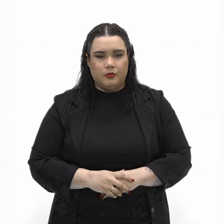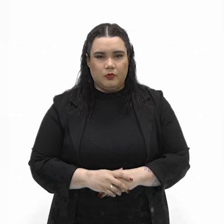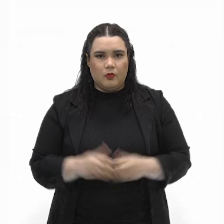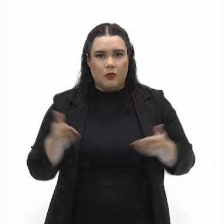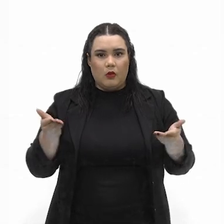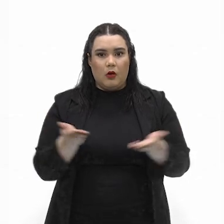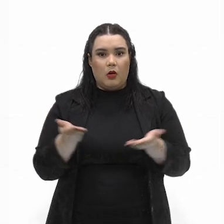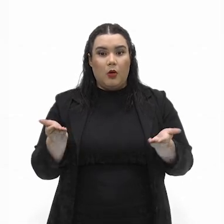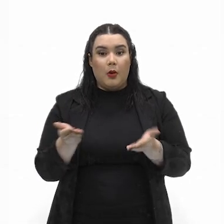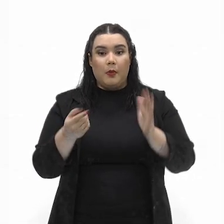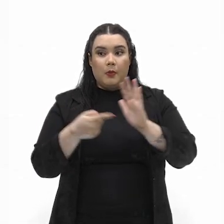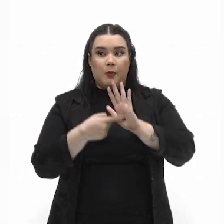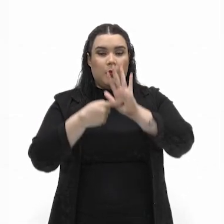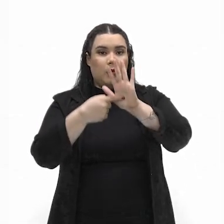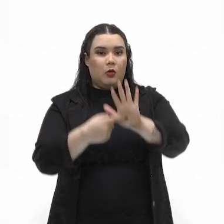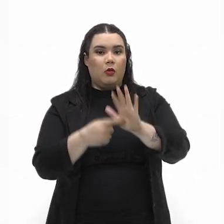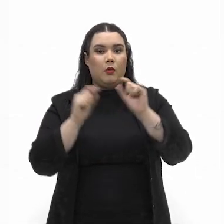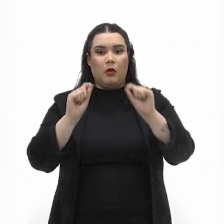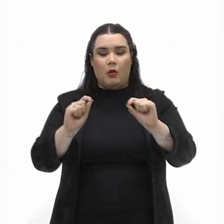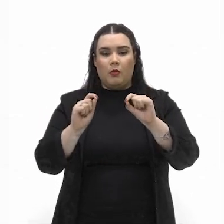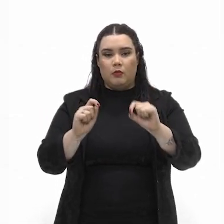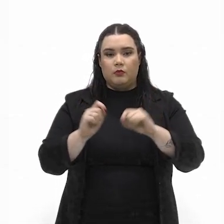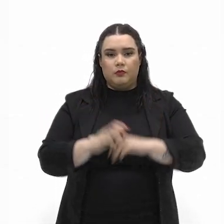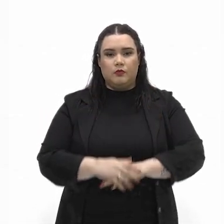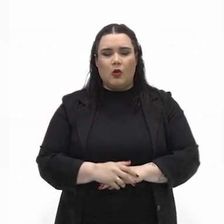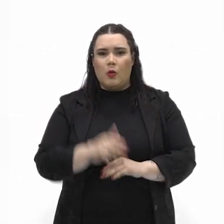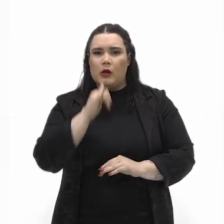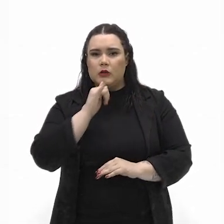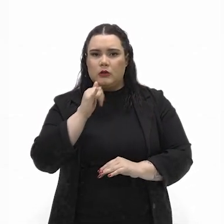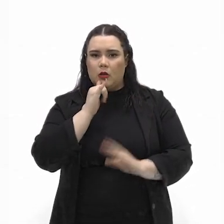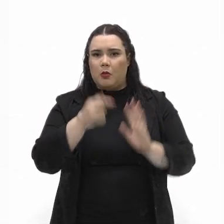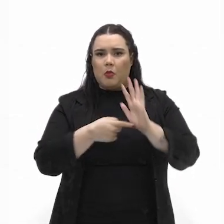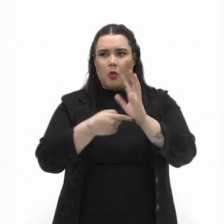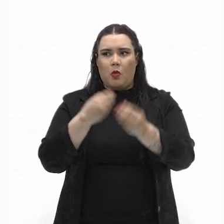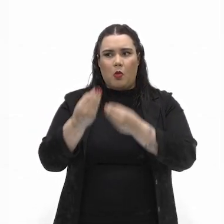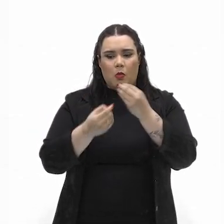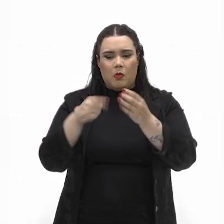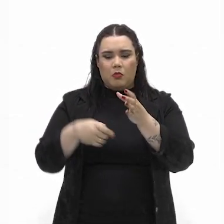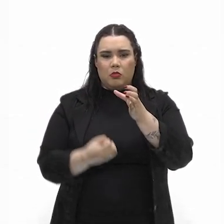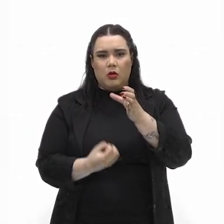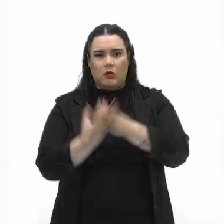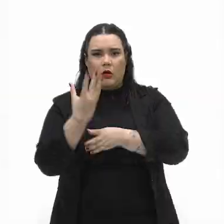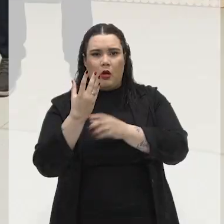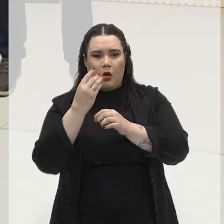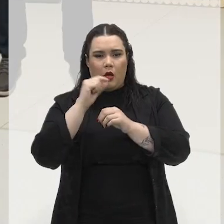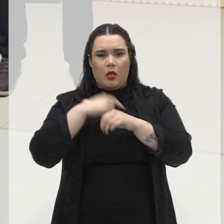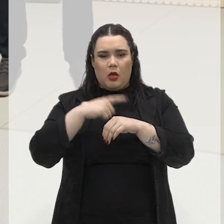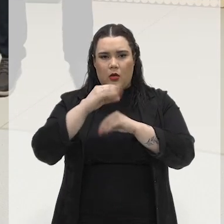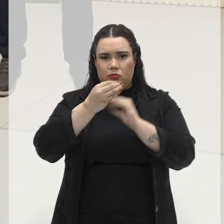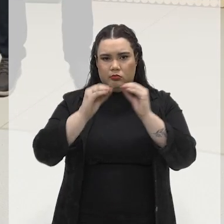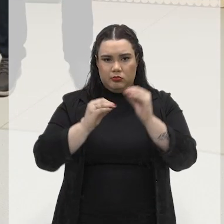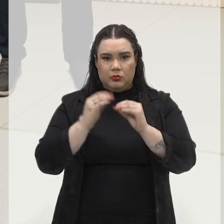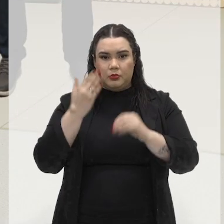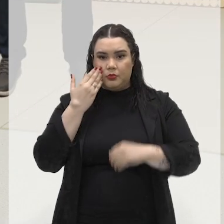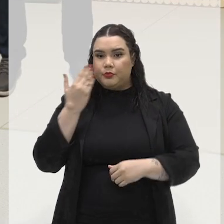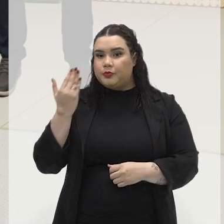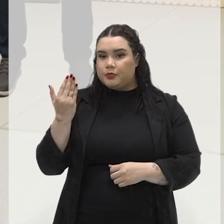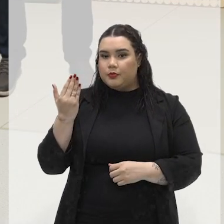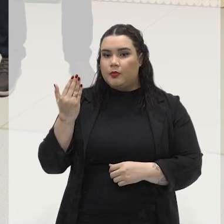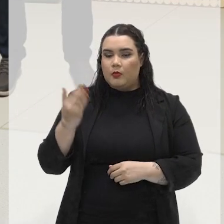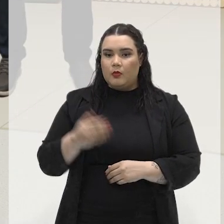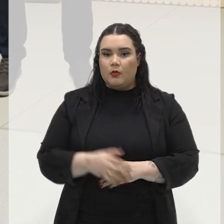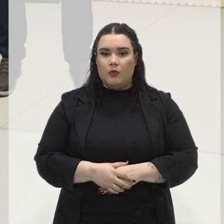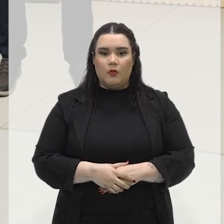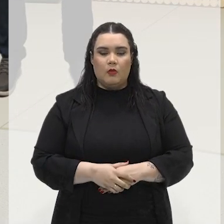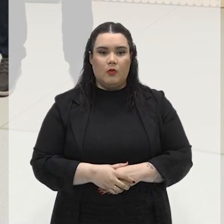para vocês um simulador sobre essas partículas elementares. Então, vem aqui comigo, ó, dá só uma olhada. Então, eu estou aqui, ó, com